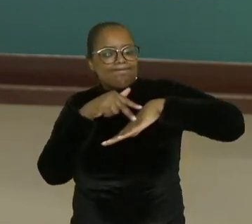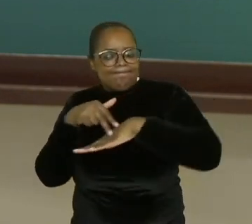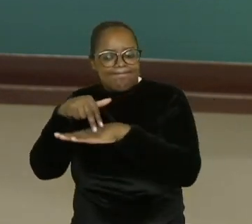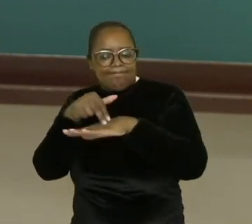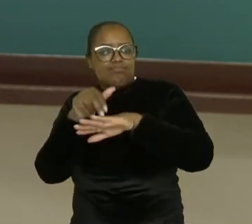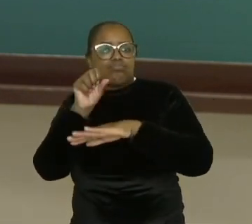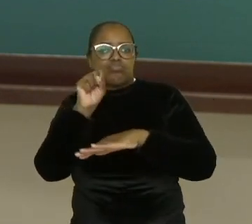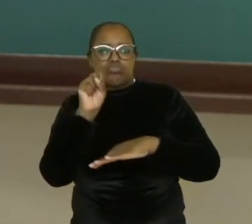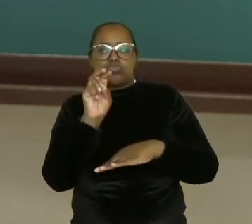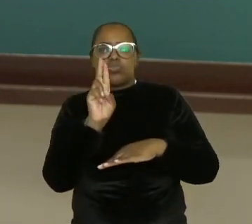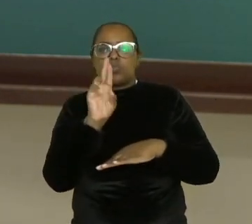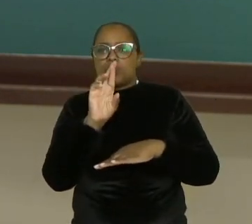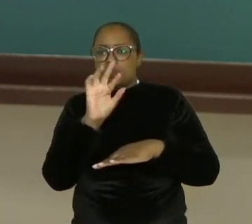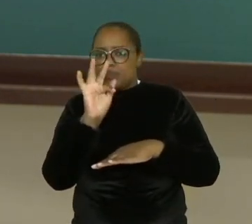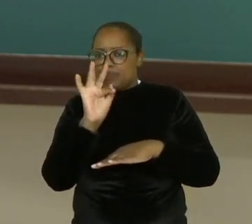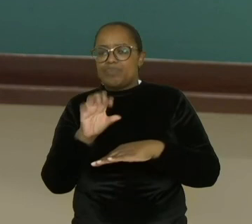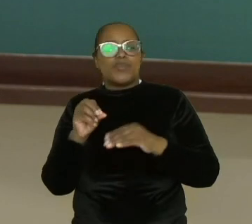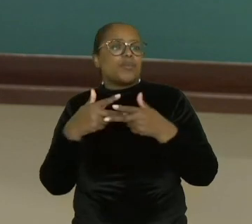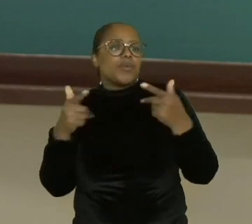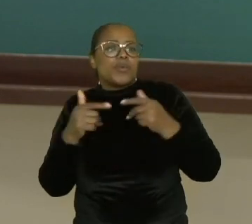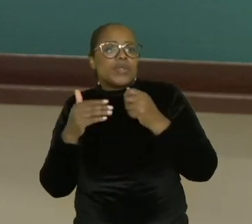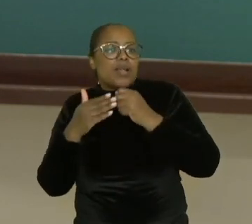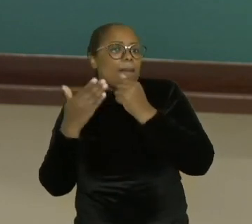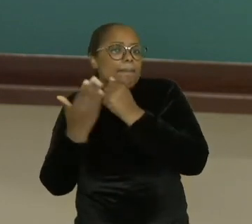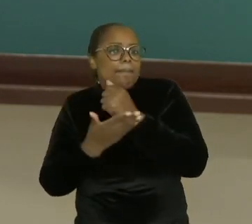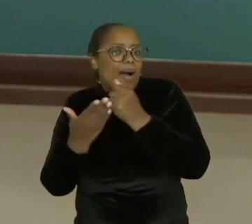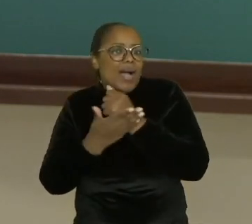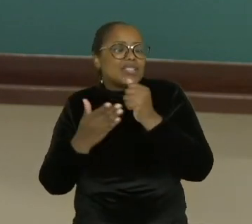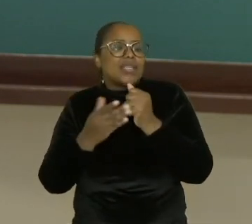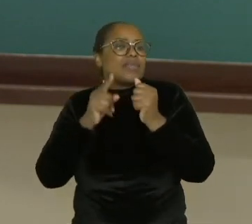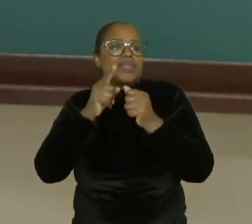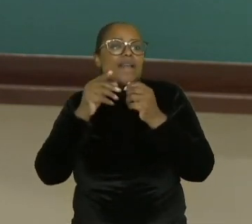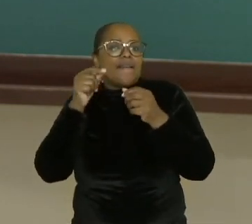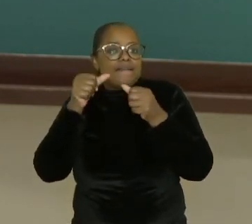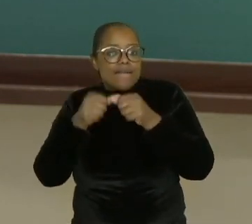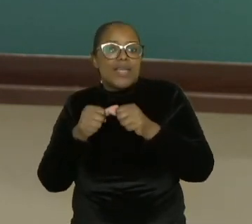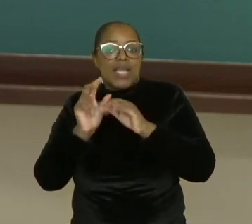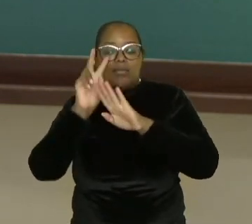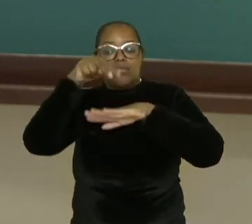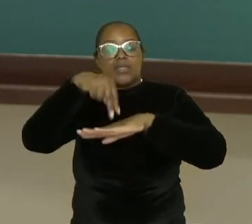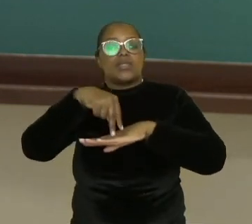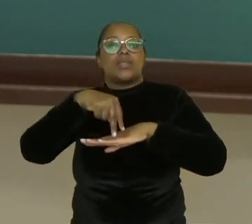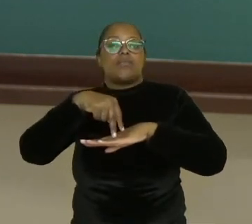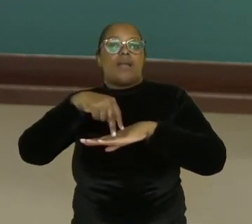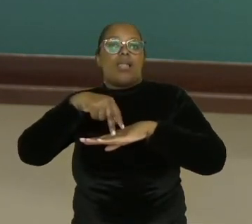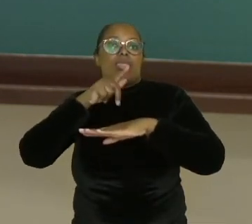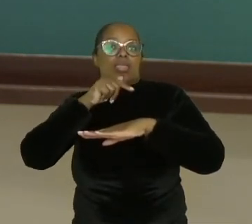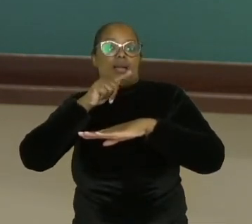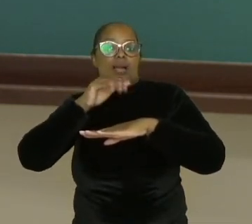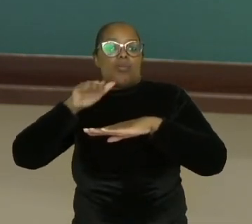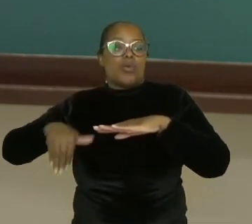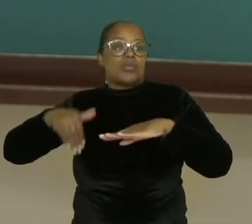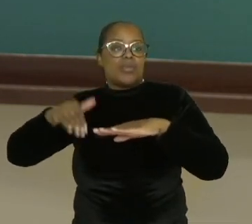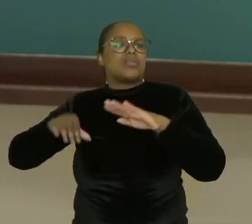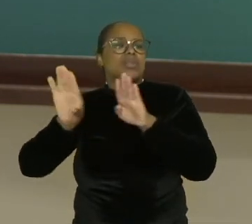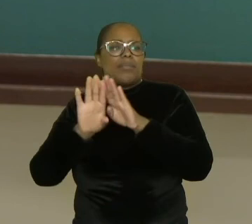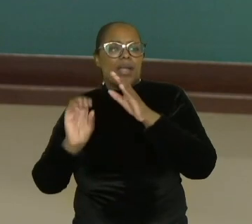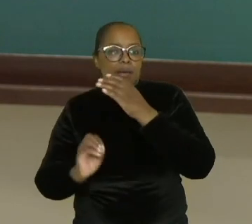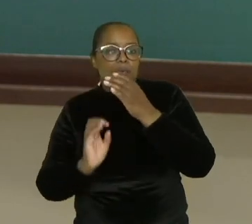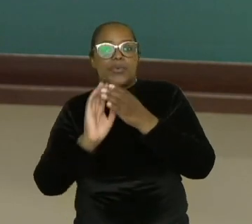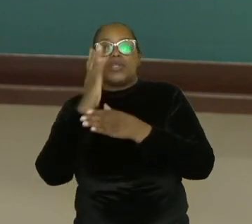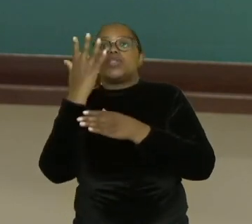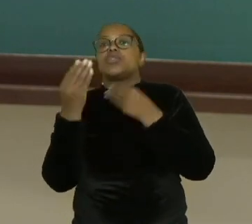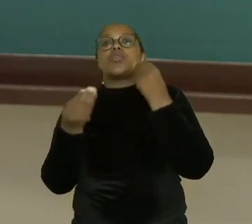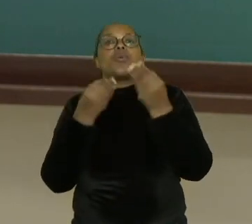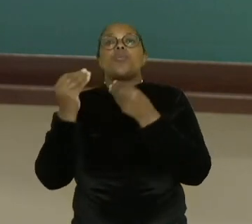basicamente uma manobra nas ondas, ele fica praticado em cima, né, da onda lá. A origem do surf, que ele se originou nas